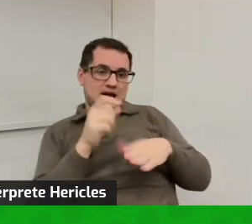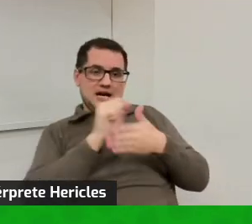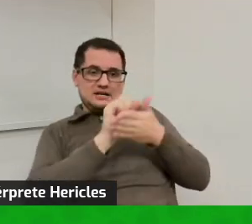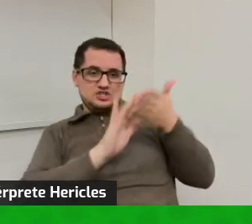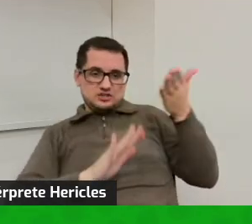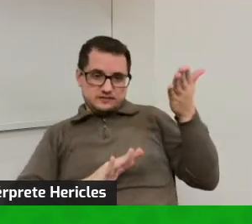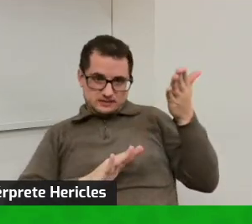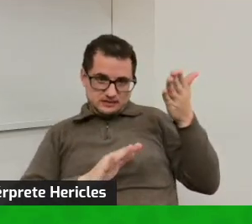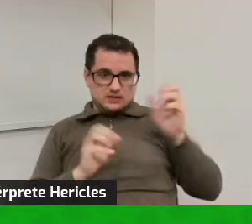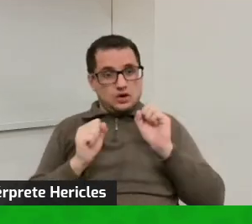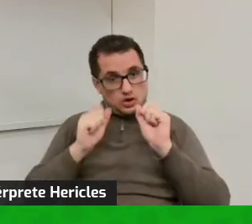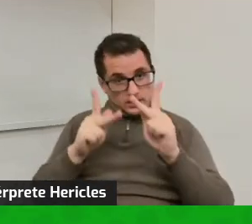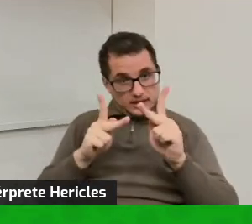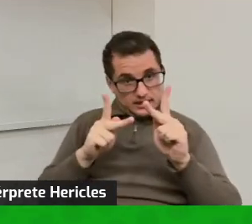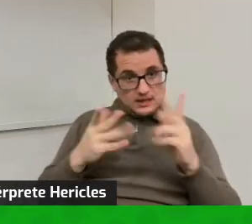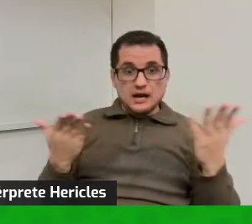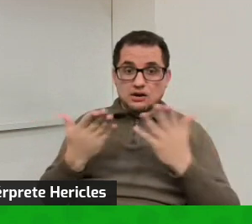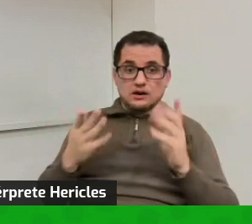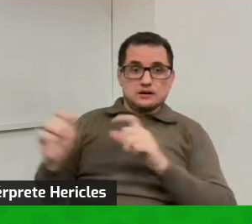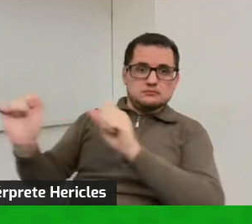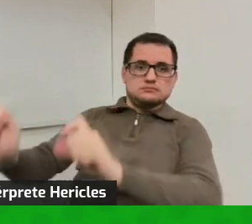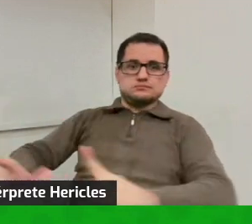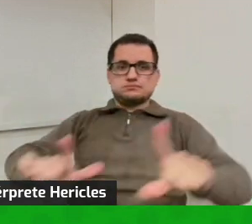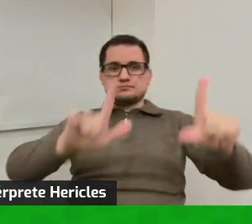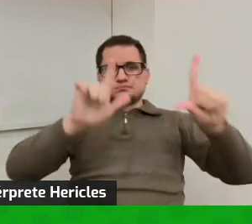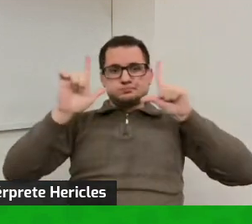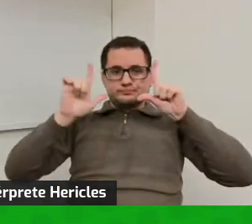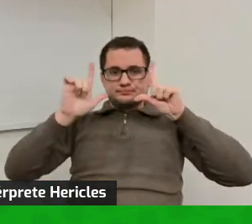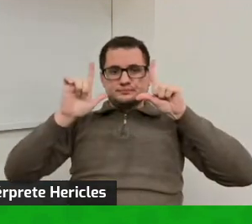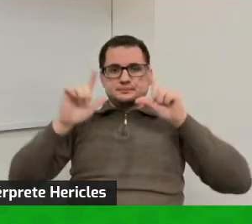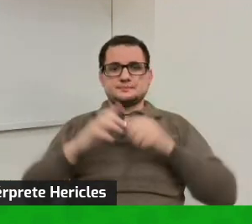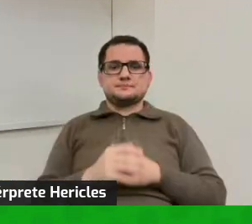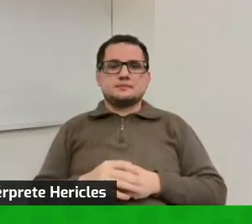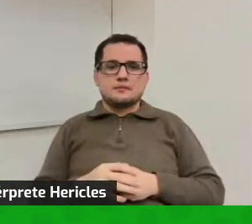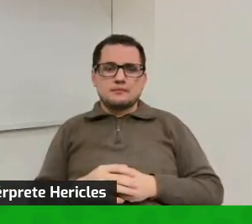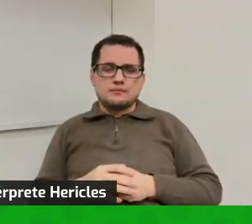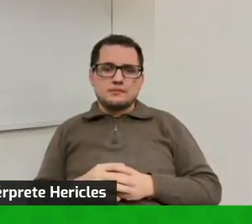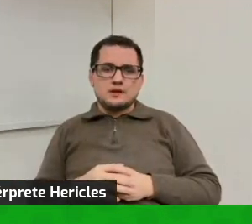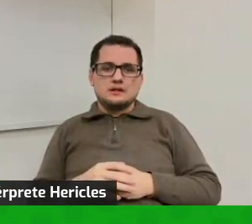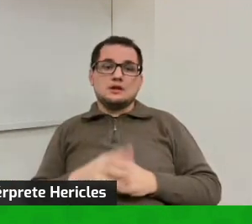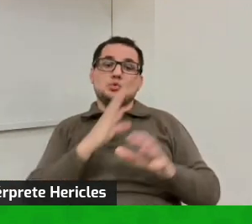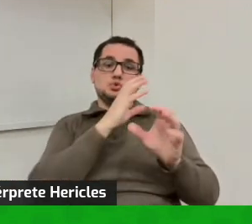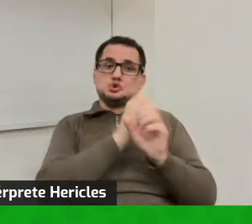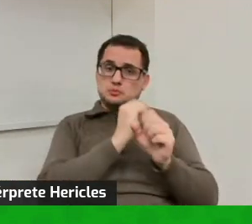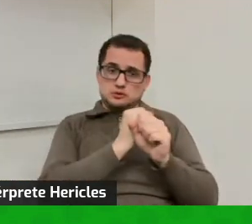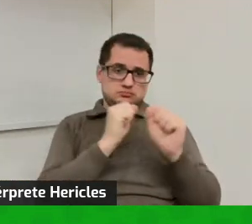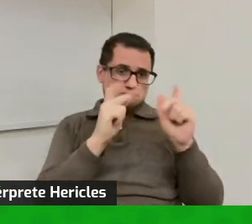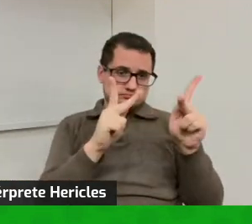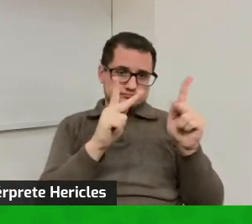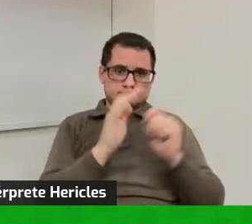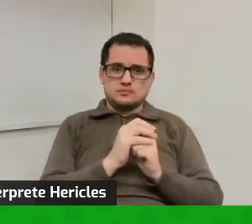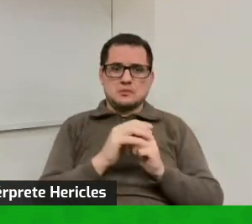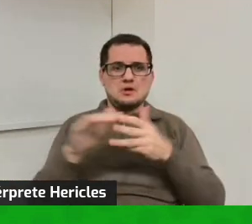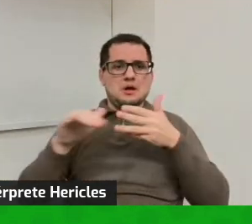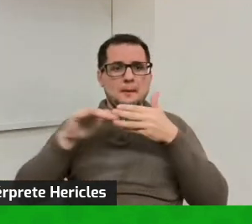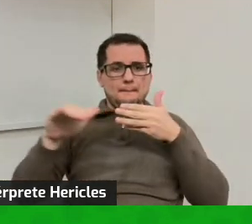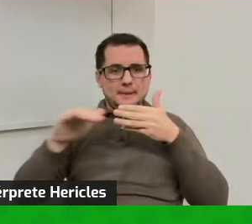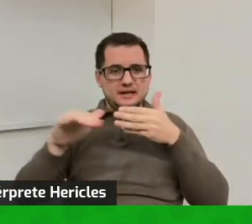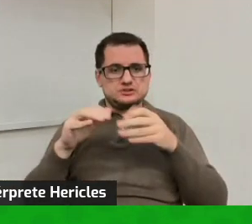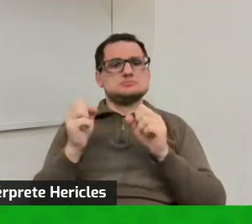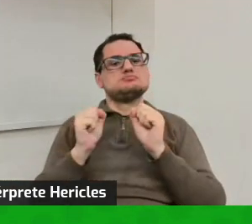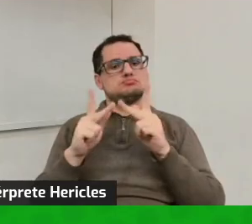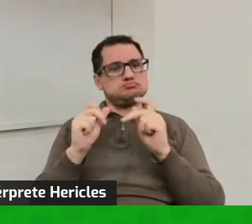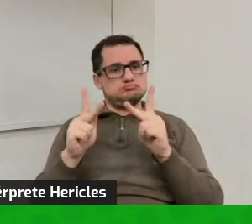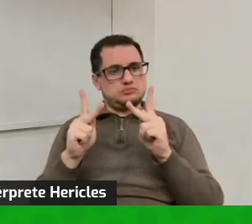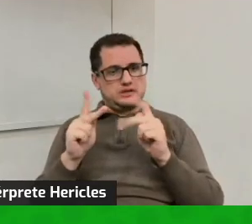Vamos voltar para a nossa apresentação. Então, aqui que a gente fez ali a soma total, a média do valor das